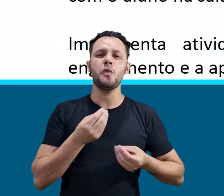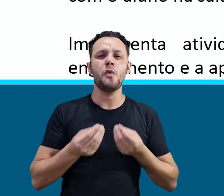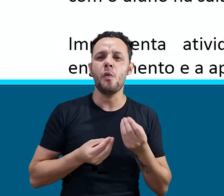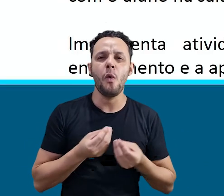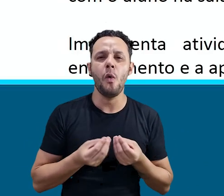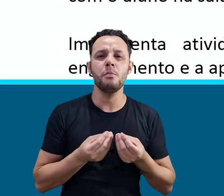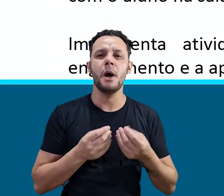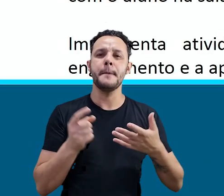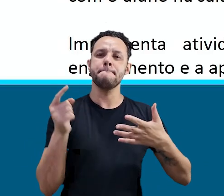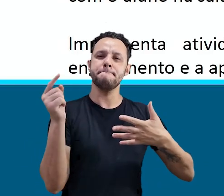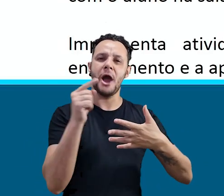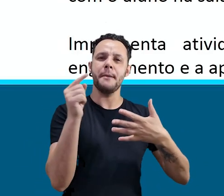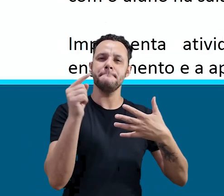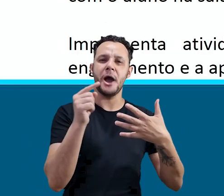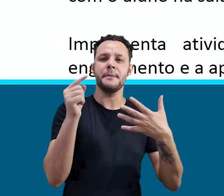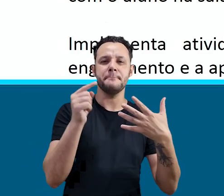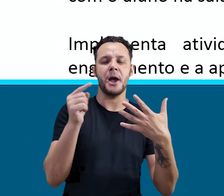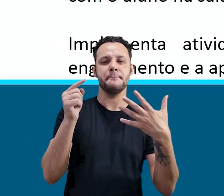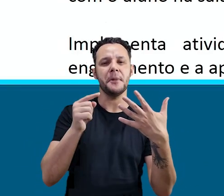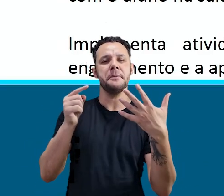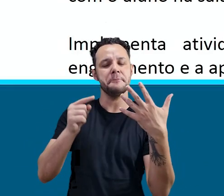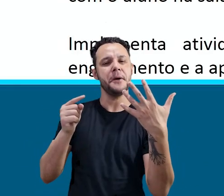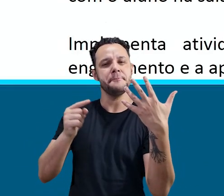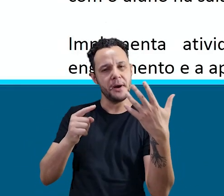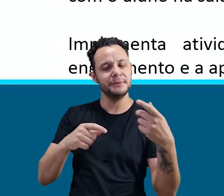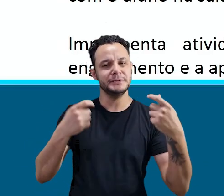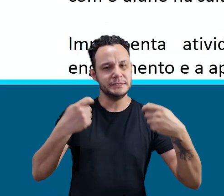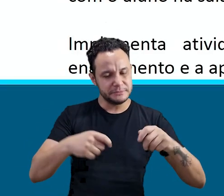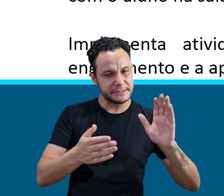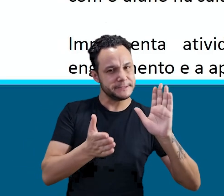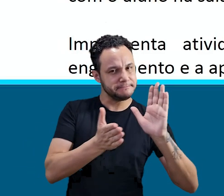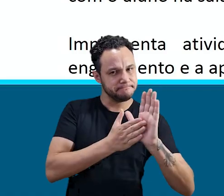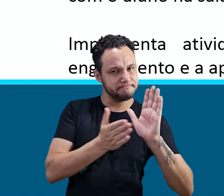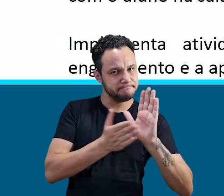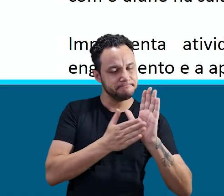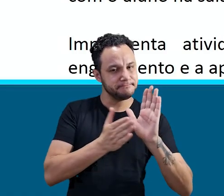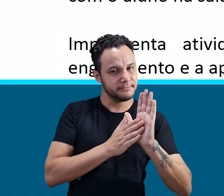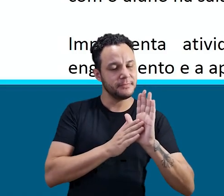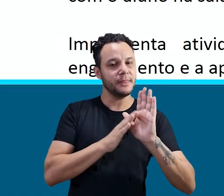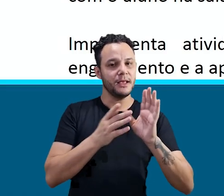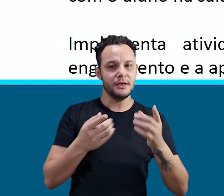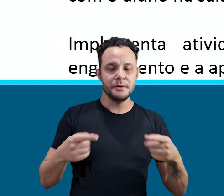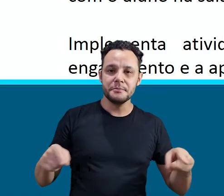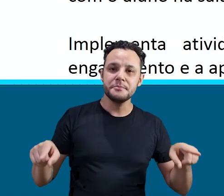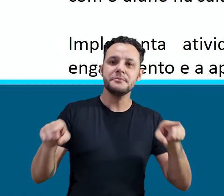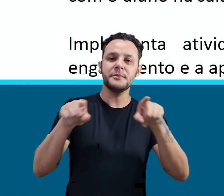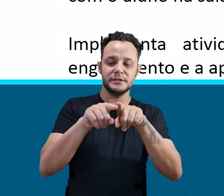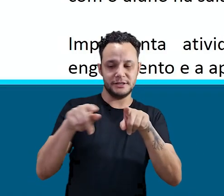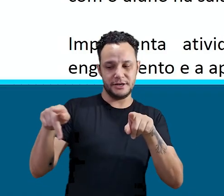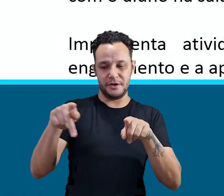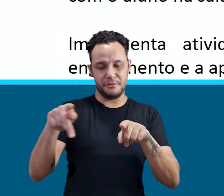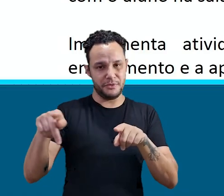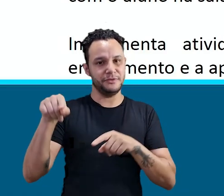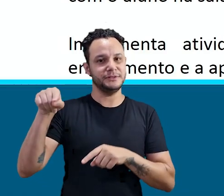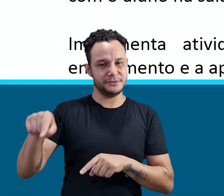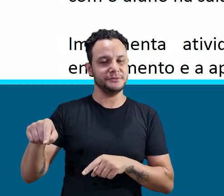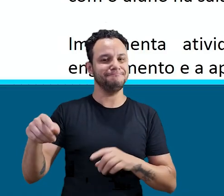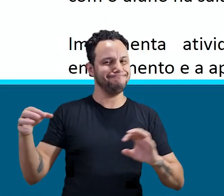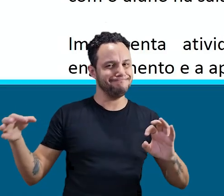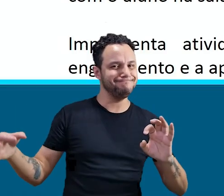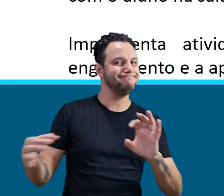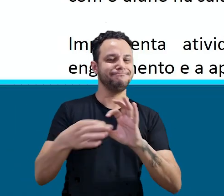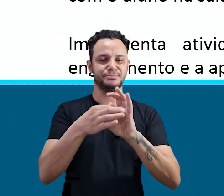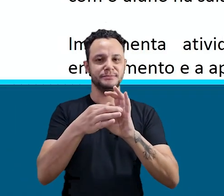como que vai ser. Toda essa proposta parte desse professor que fez essa avaliação em conjunto com o